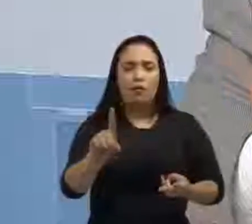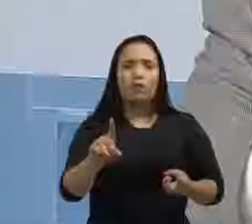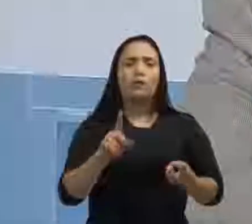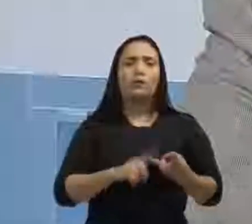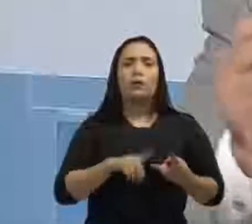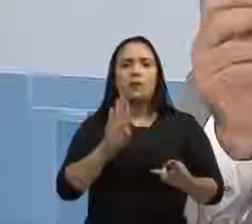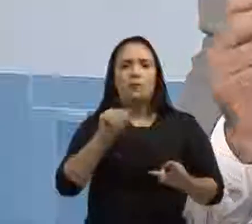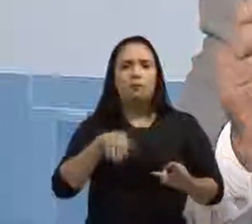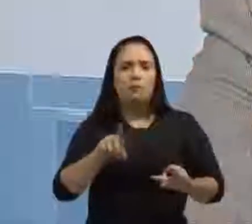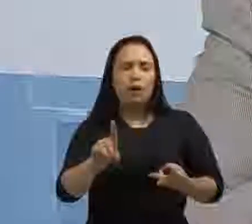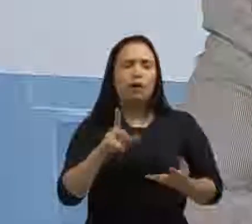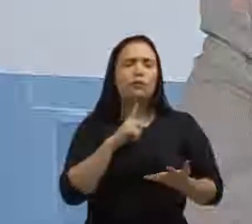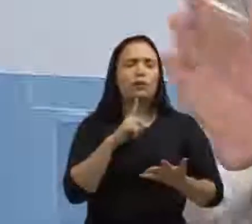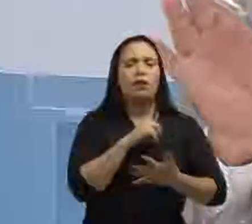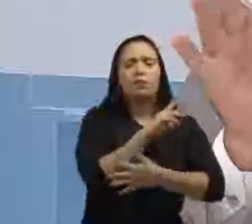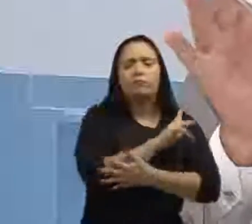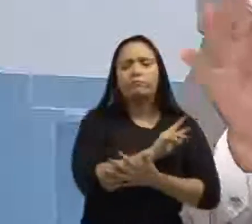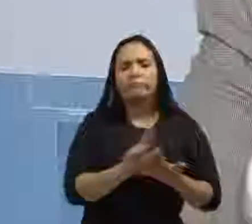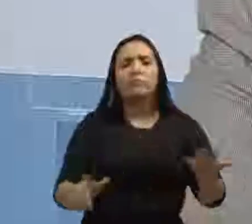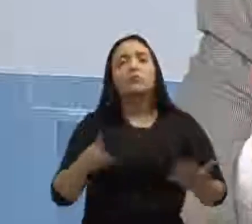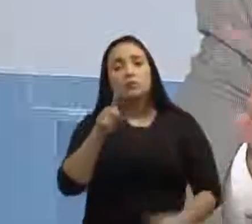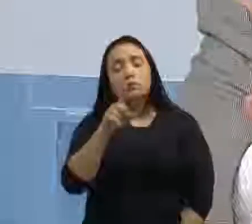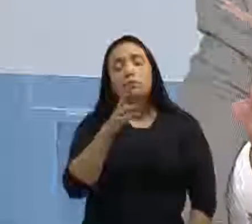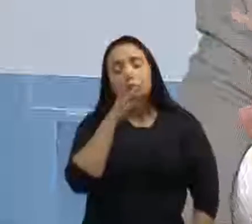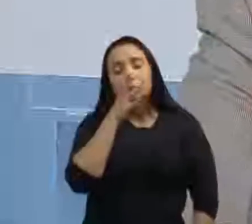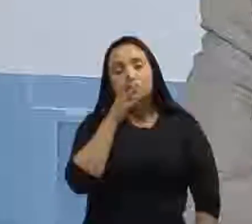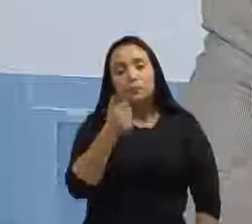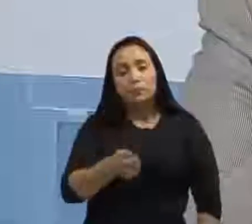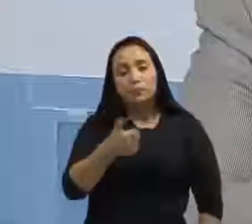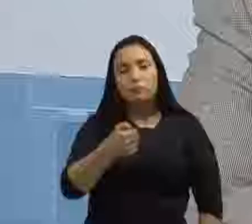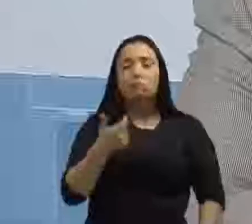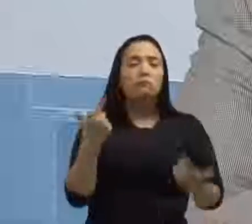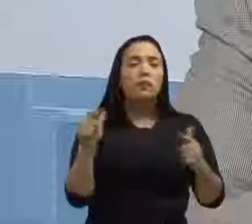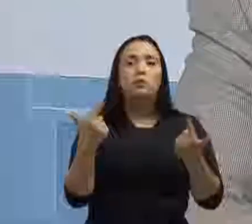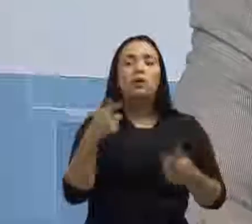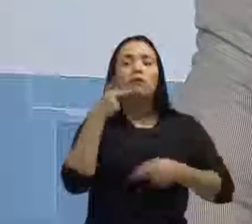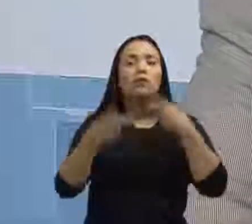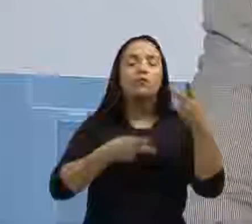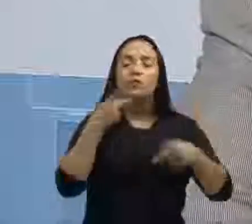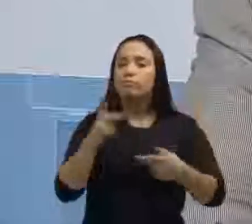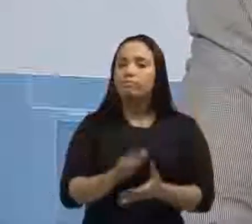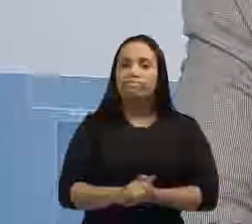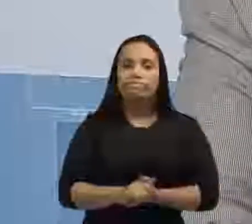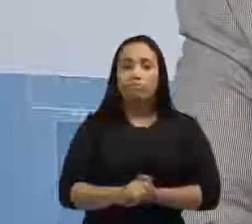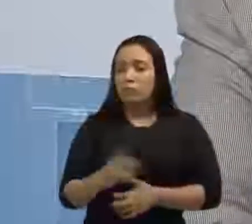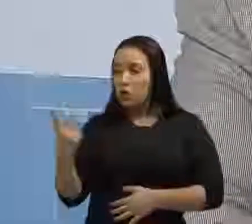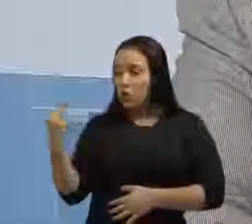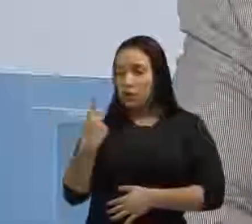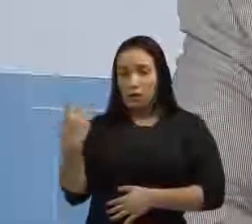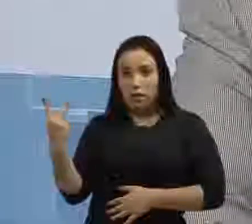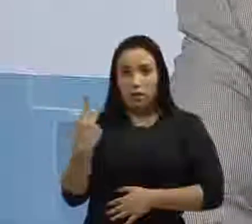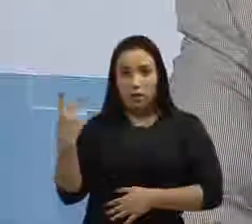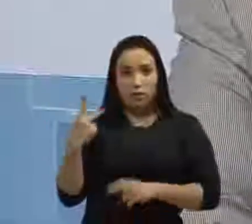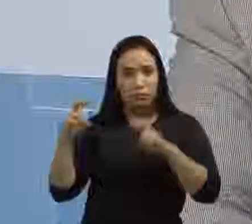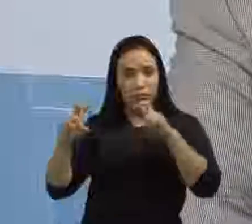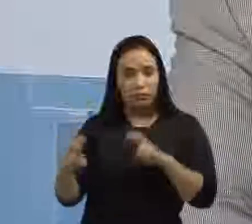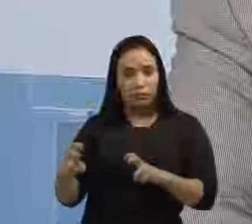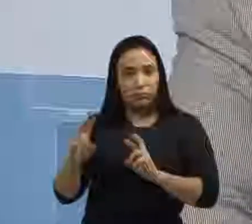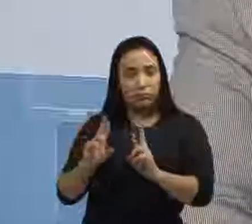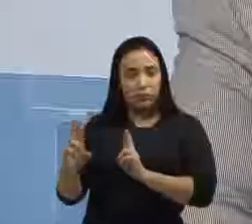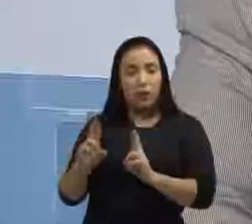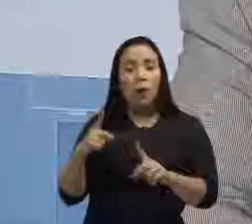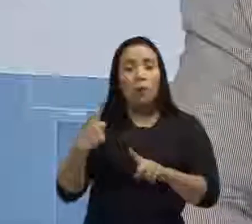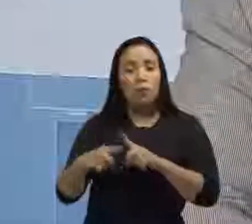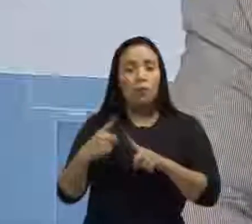News, Band News, tudo que news que tiver por aí, você pode ligar. Não tem ninguém discutindo isso. A discussão está sendo feita entre eu e o Luiz aqui. Porque